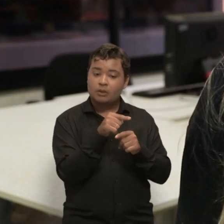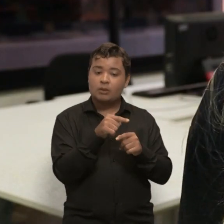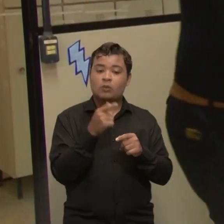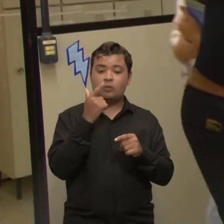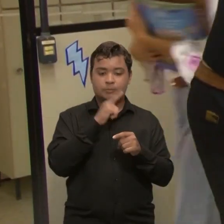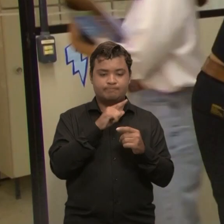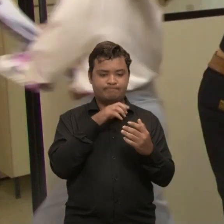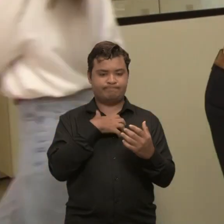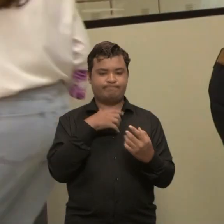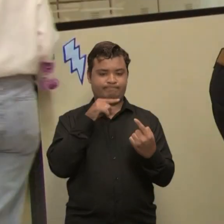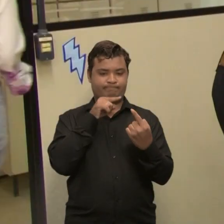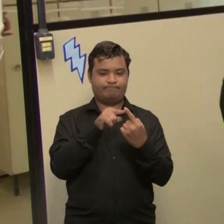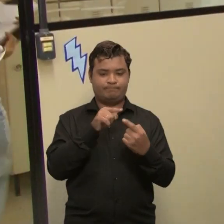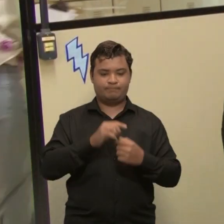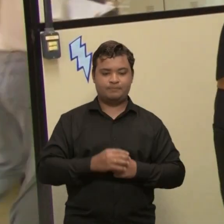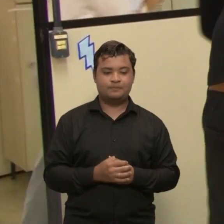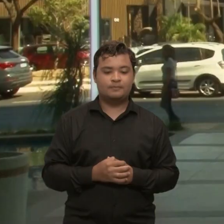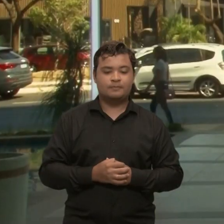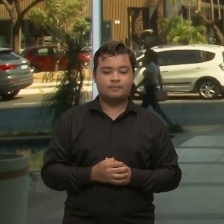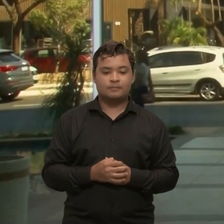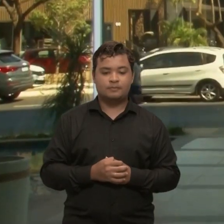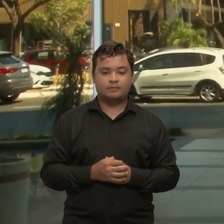entonação.